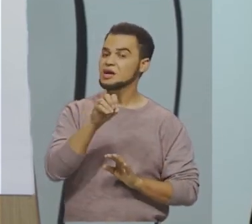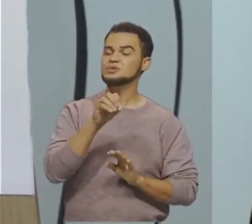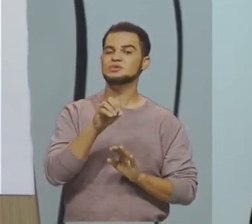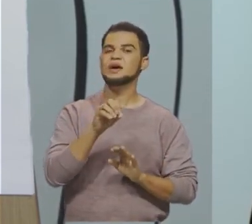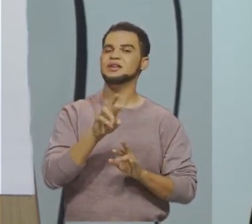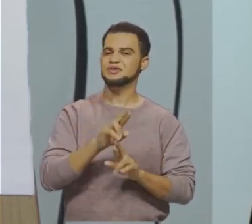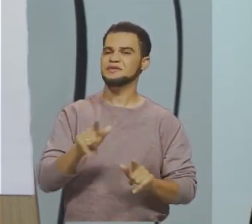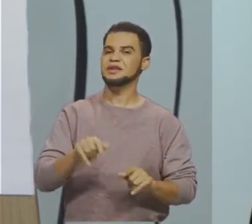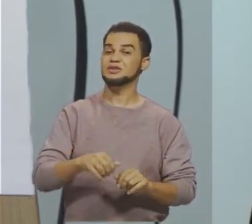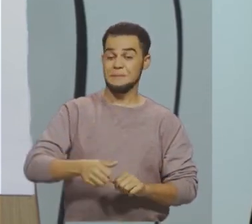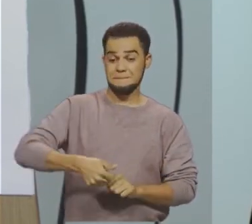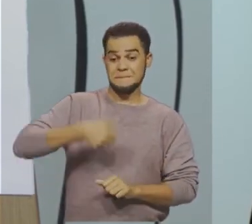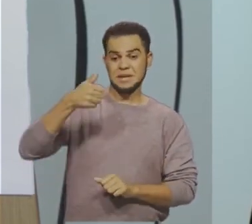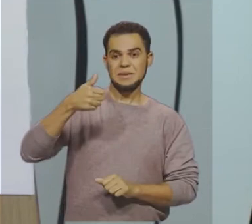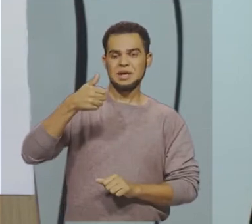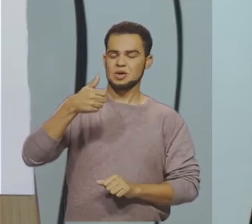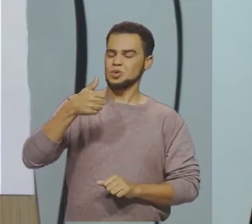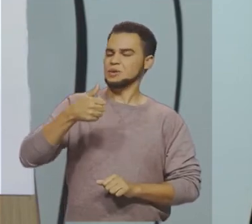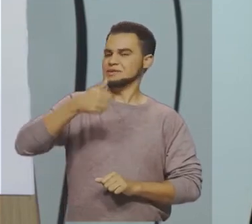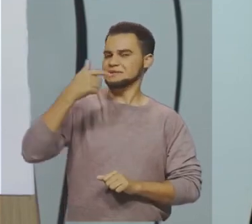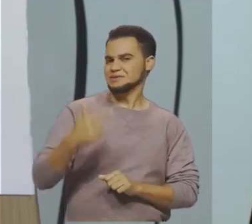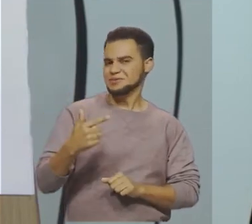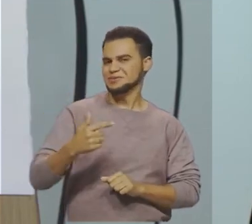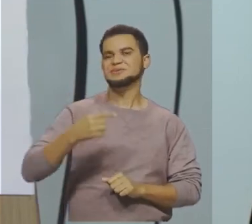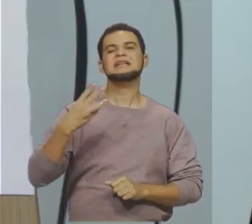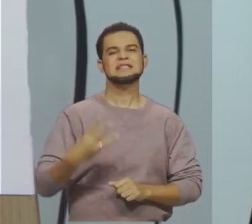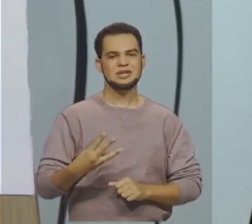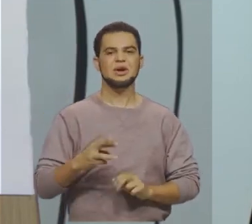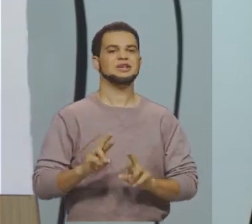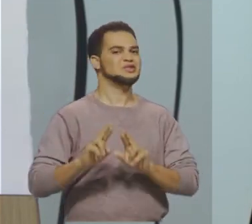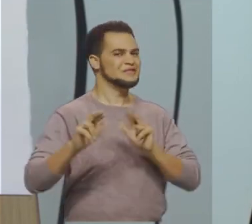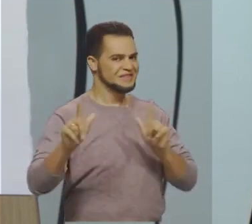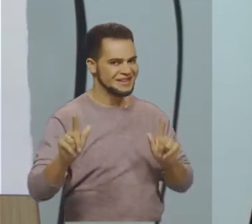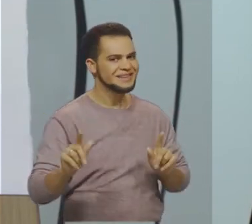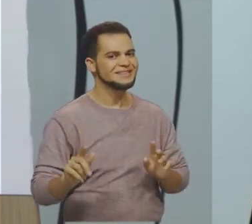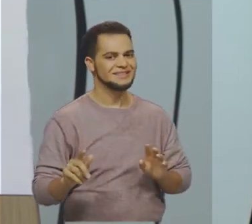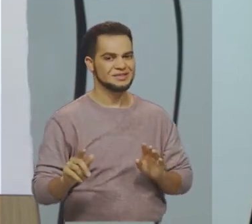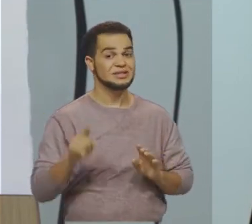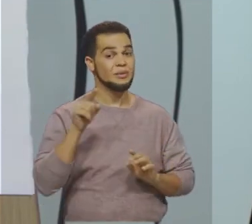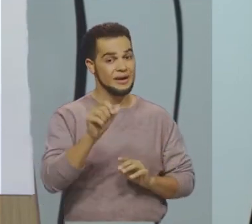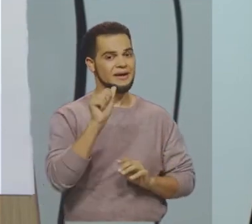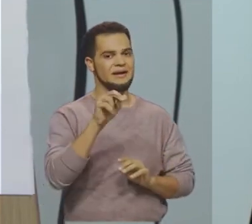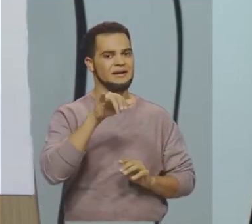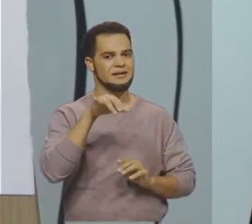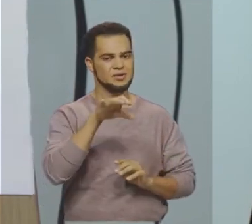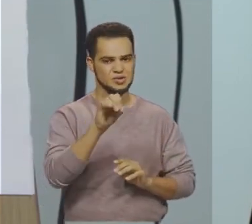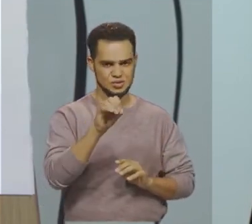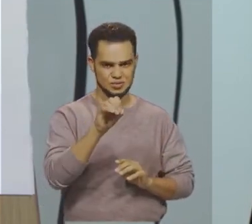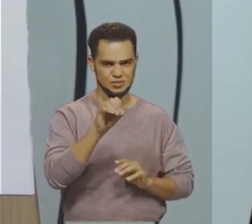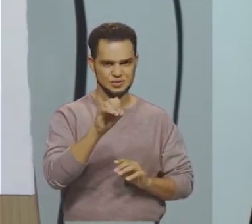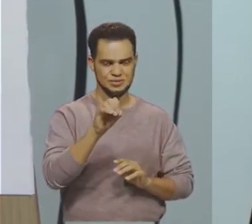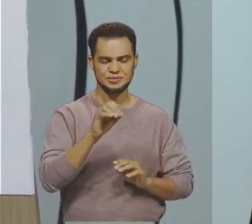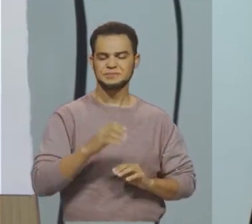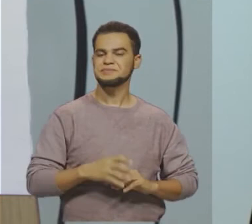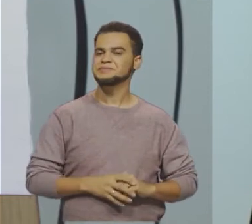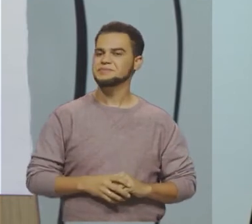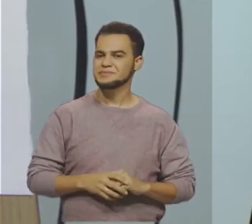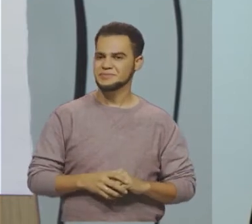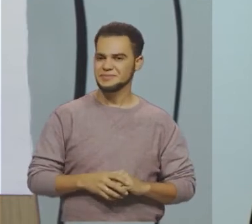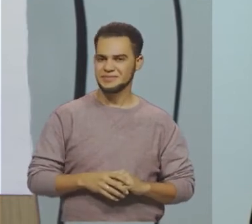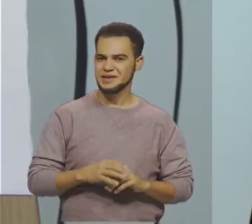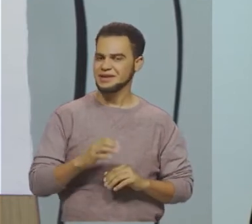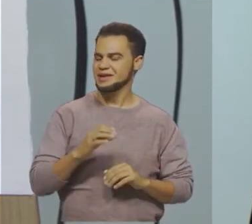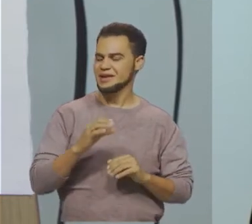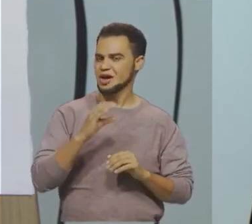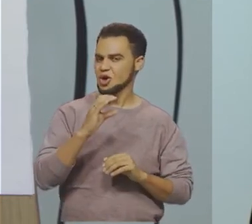em primeiro ou em segundo e em terceiro faz uma grande diferença. Então, seria um tipo de arranjo e não de combinação. Foi bem